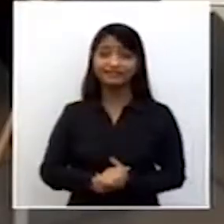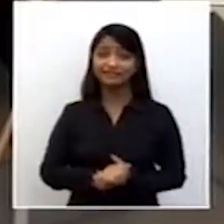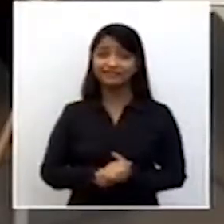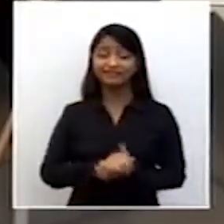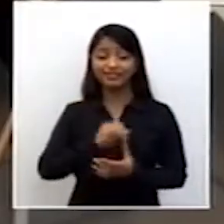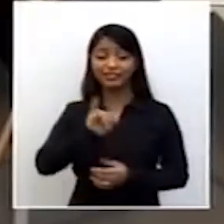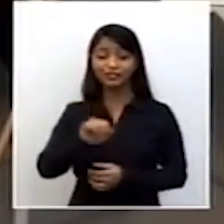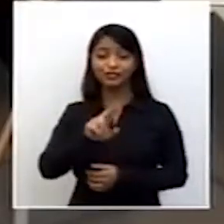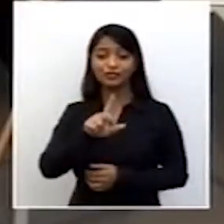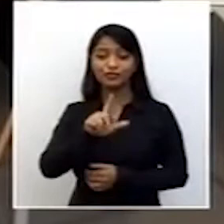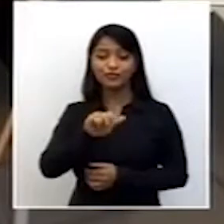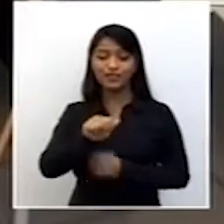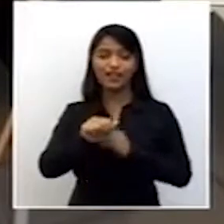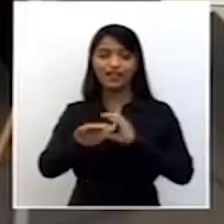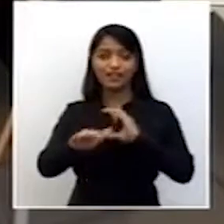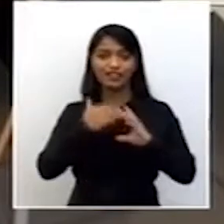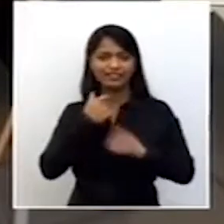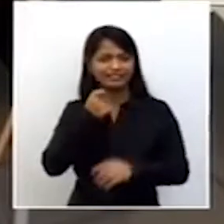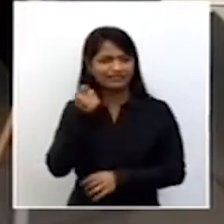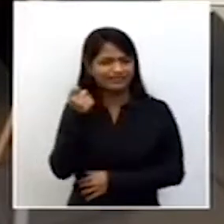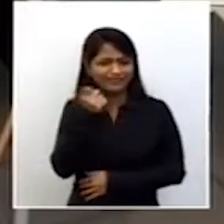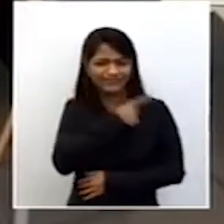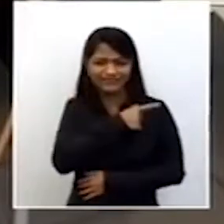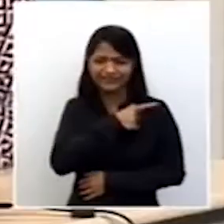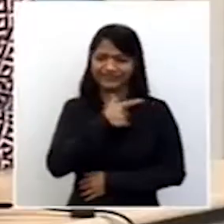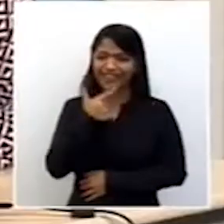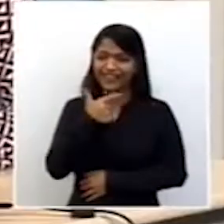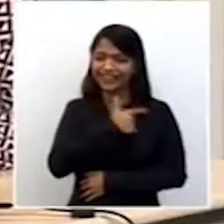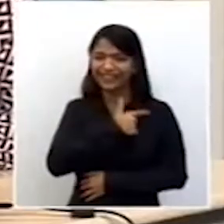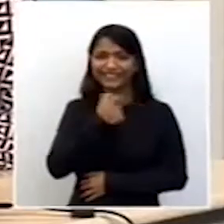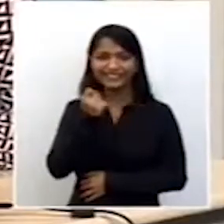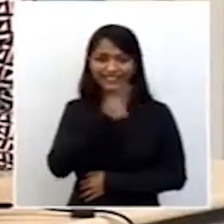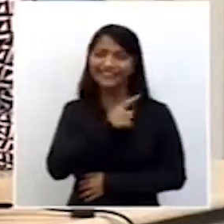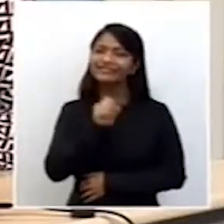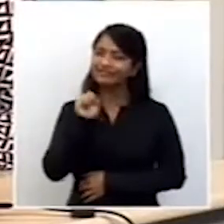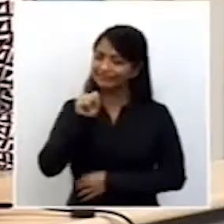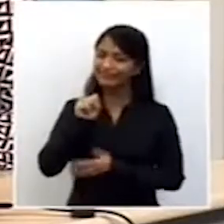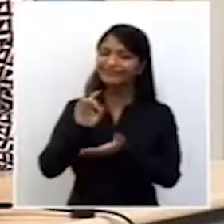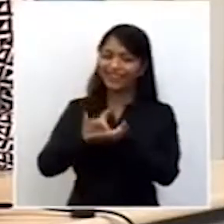achou engraçado. De fato, Júlia, é engraçado mesmo.